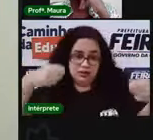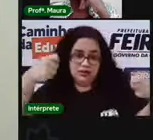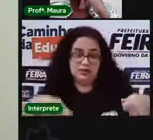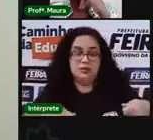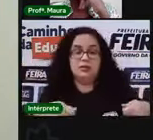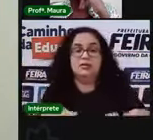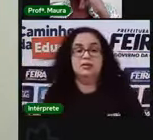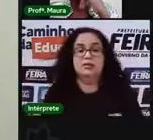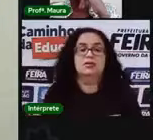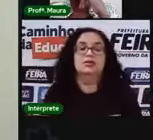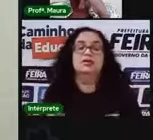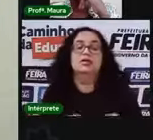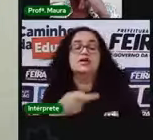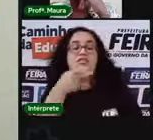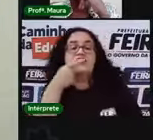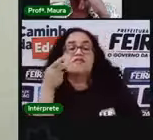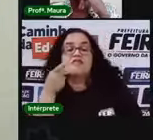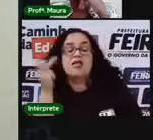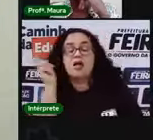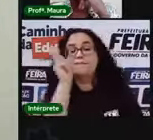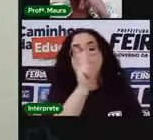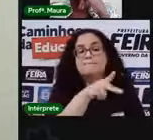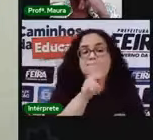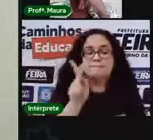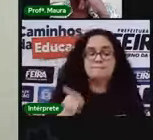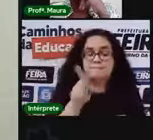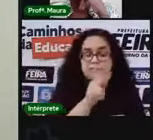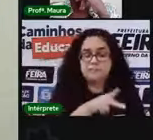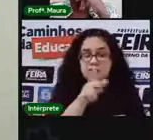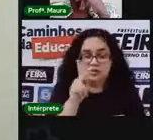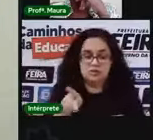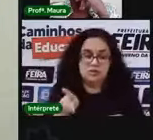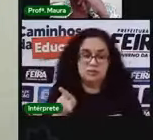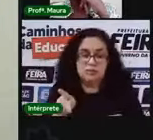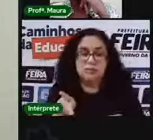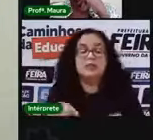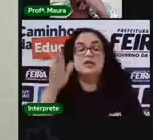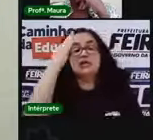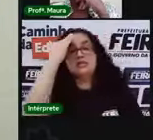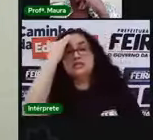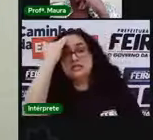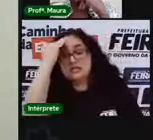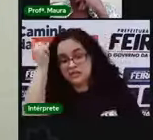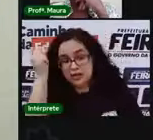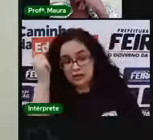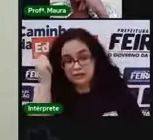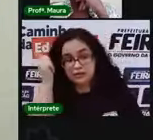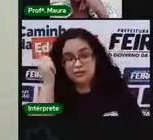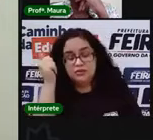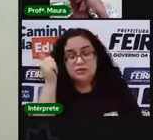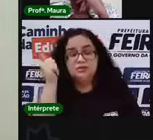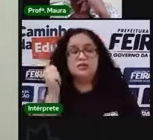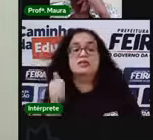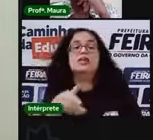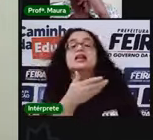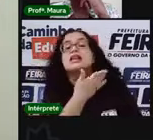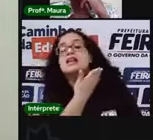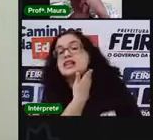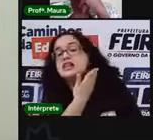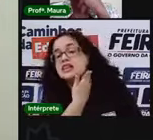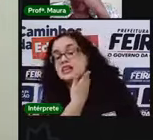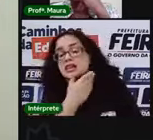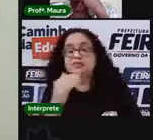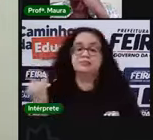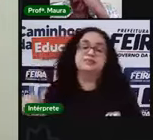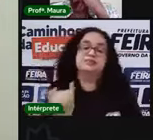Tá vendo? Quem falou? O professor. E o professor sabe que esse papo é